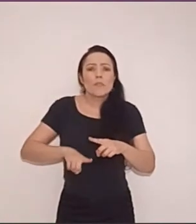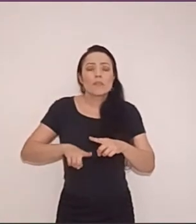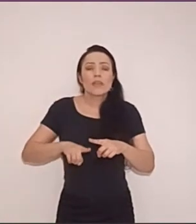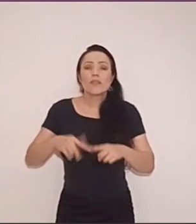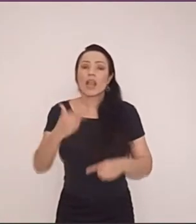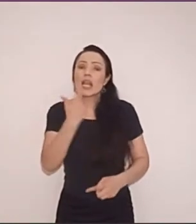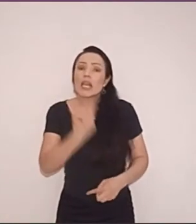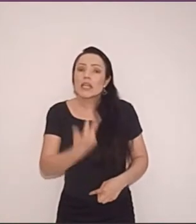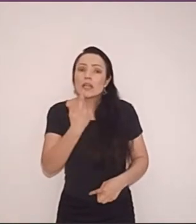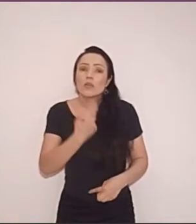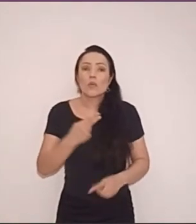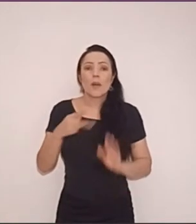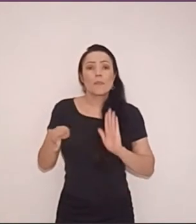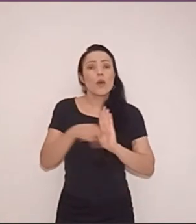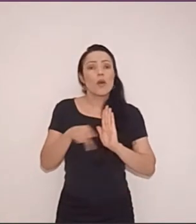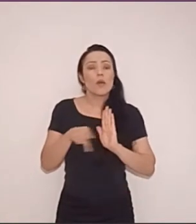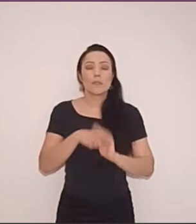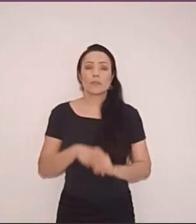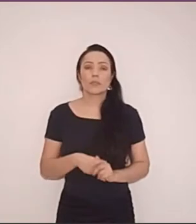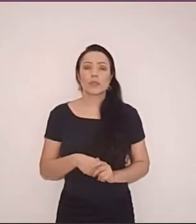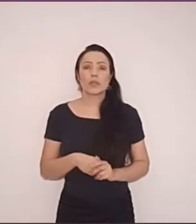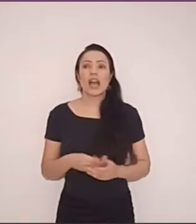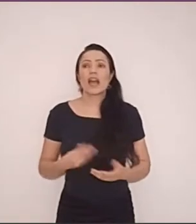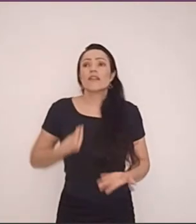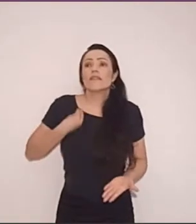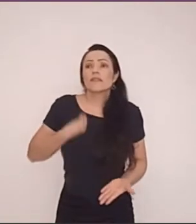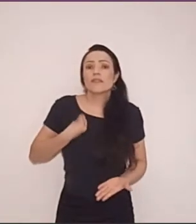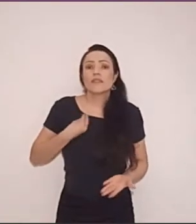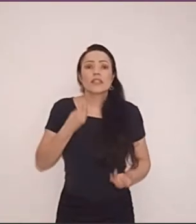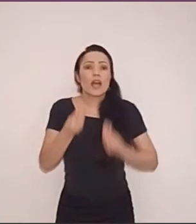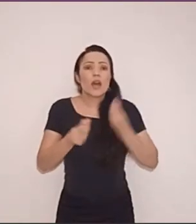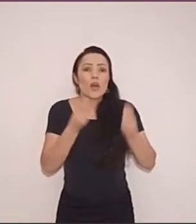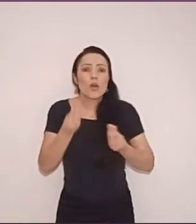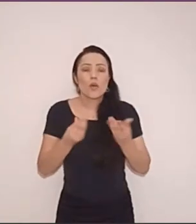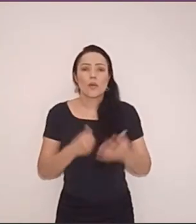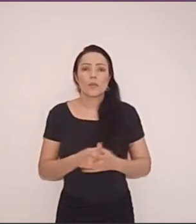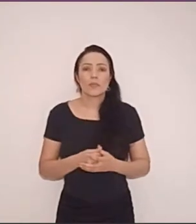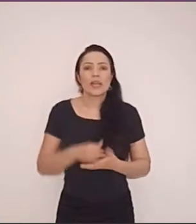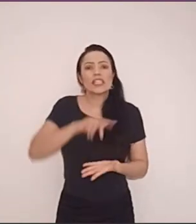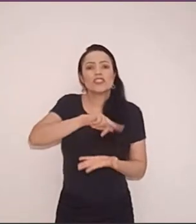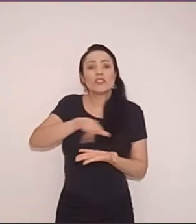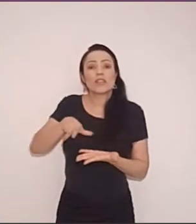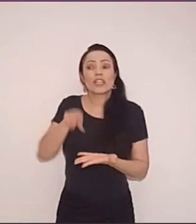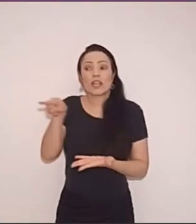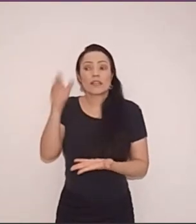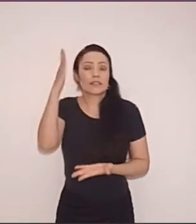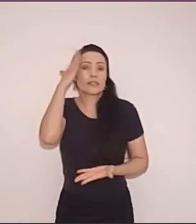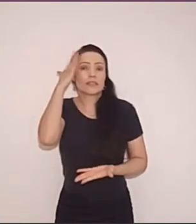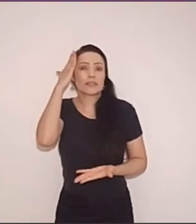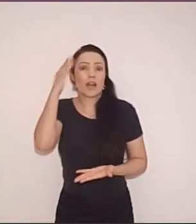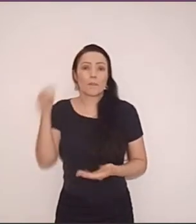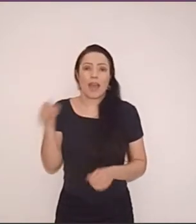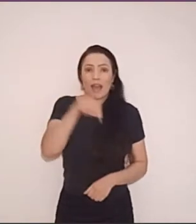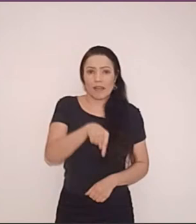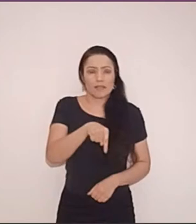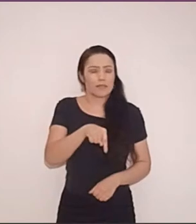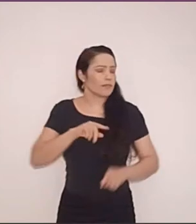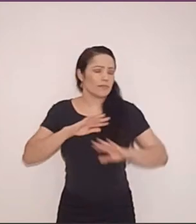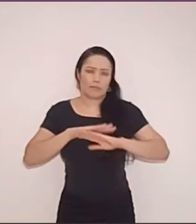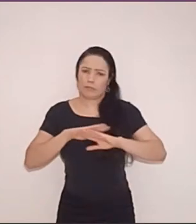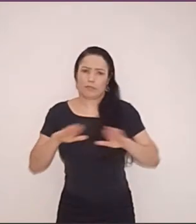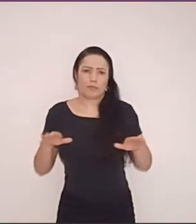e sementes seus modos de vida Enfim sem saberes principalmente se